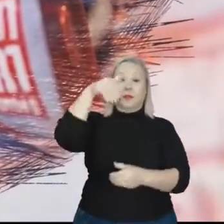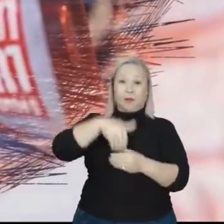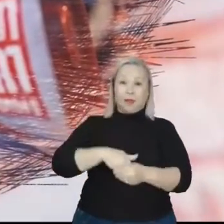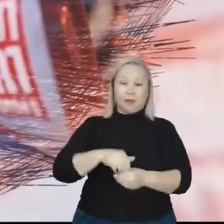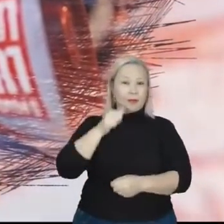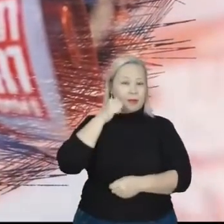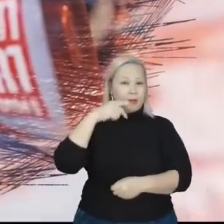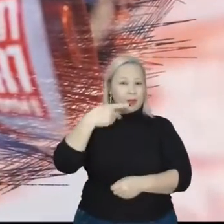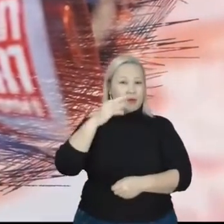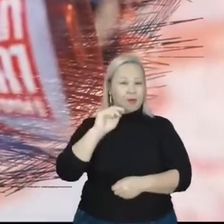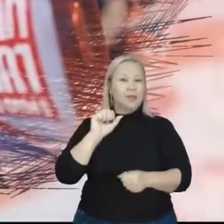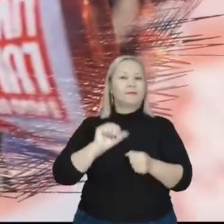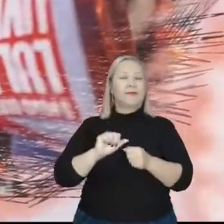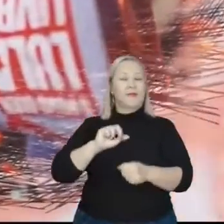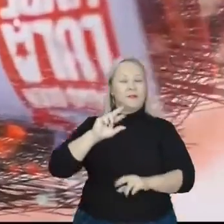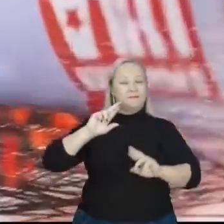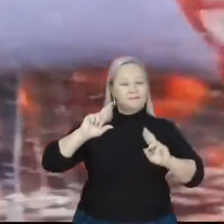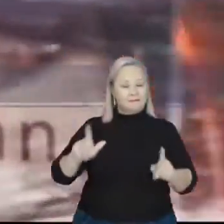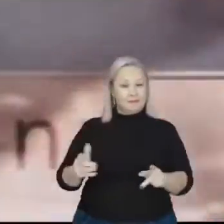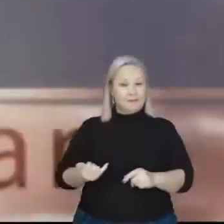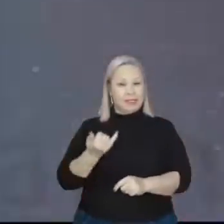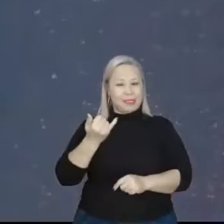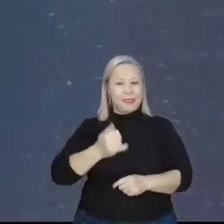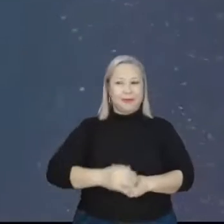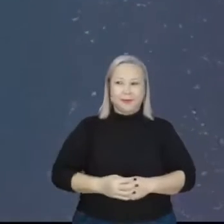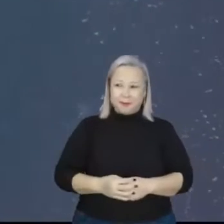a diferença.